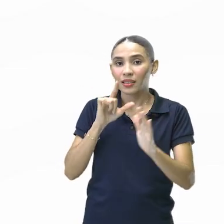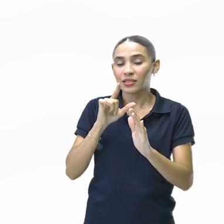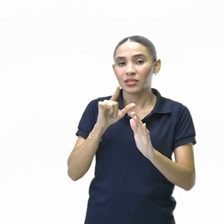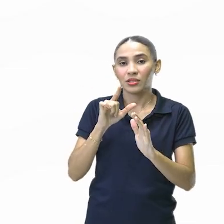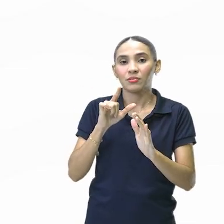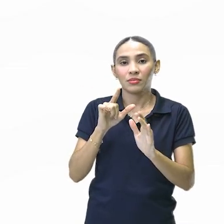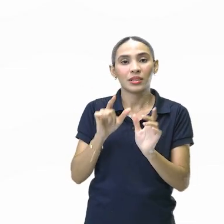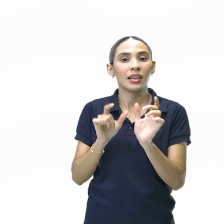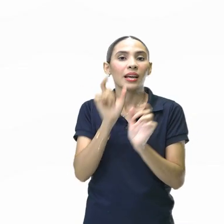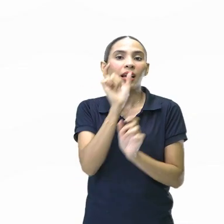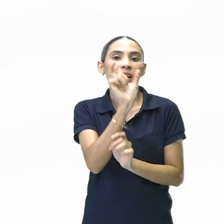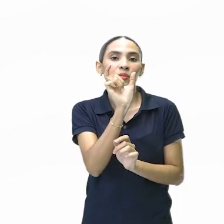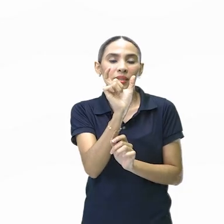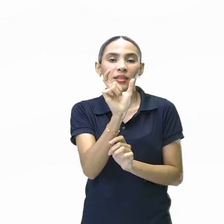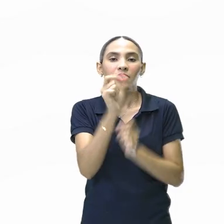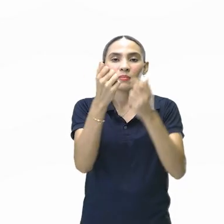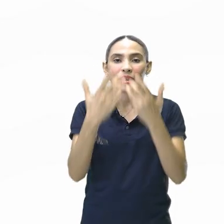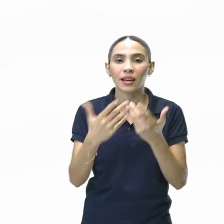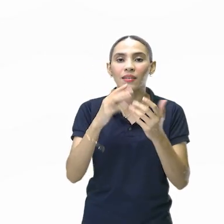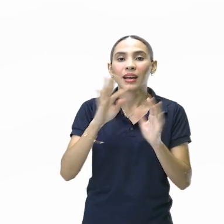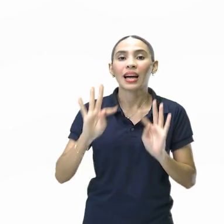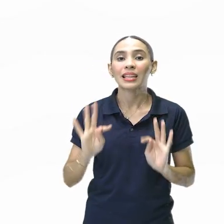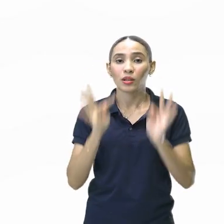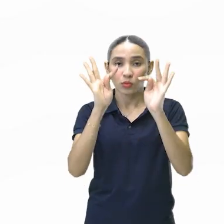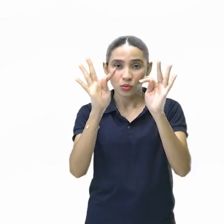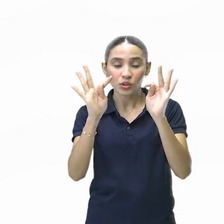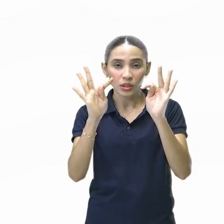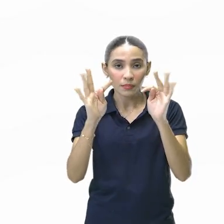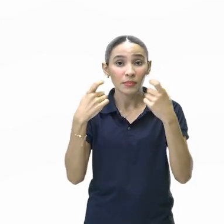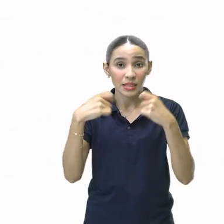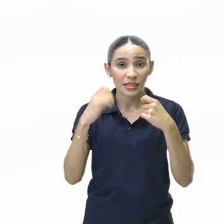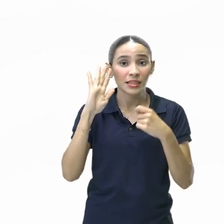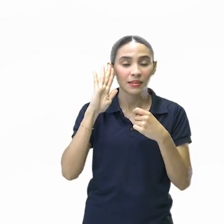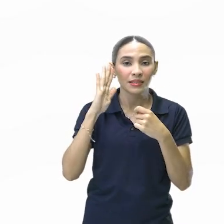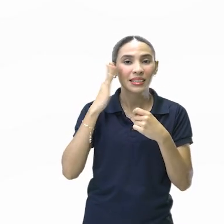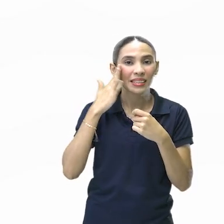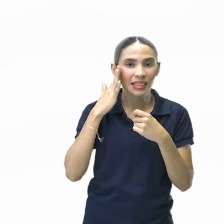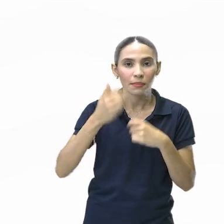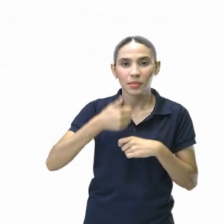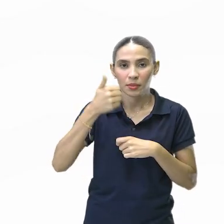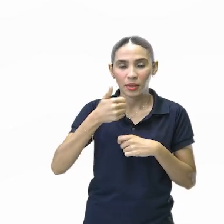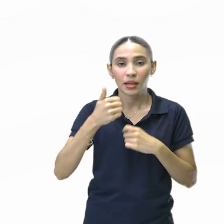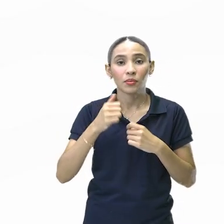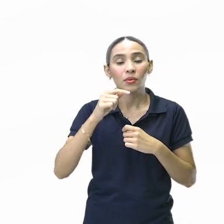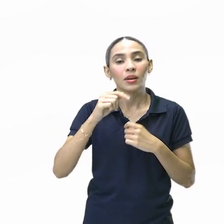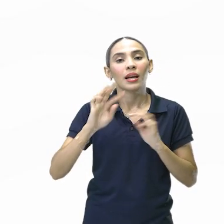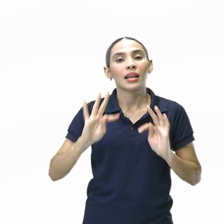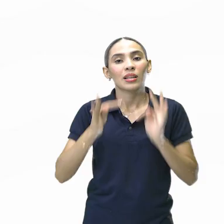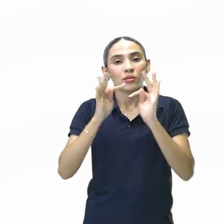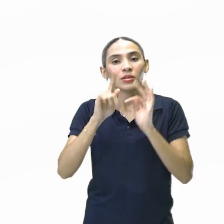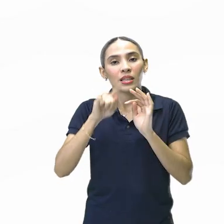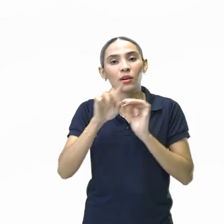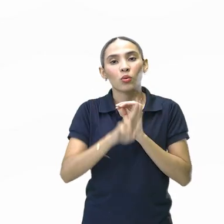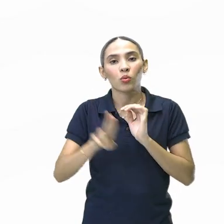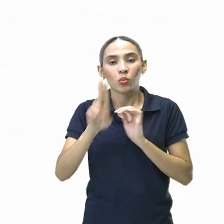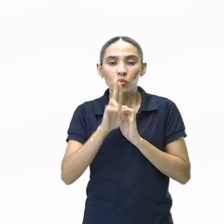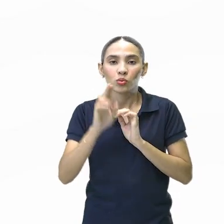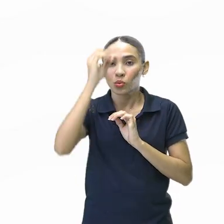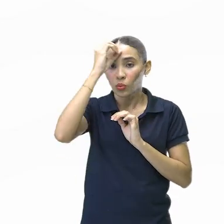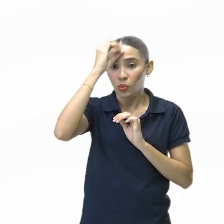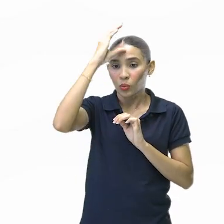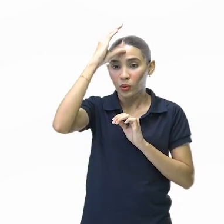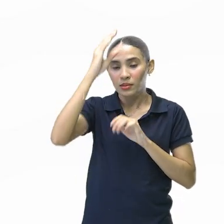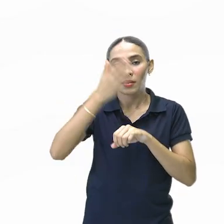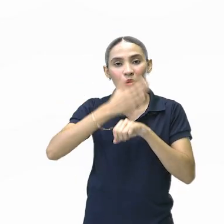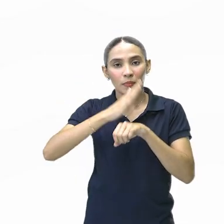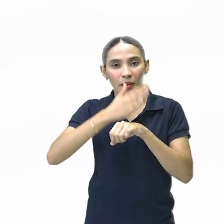a tecnologia. O que é a tecnologia? Ela é a aplicação de conhecimentos práticos